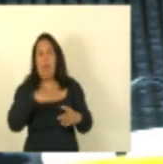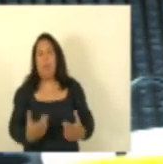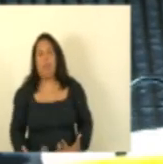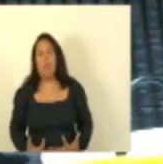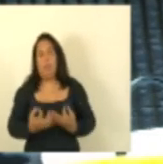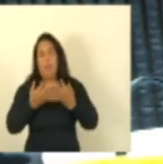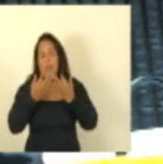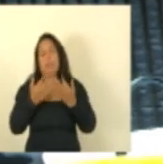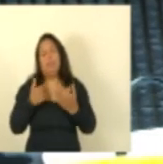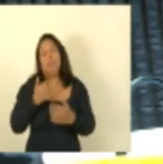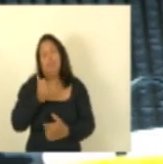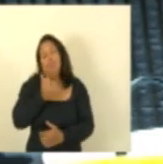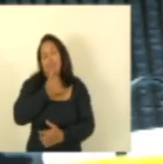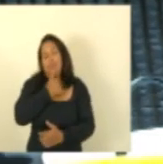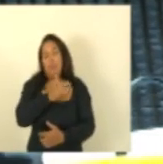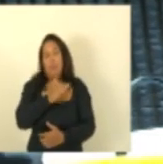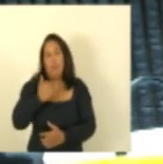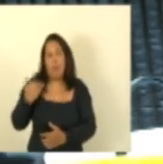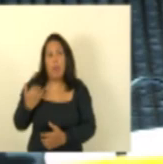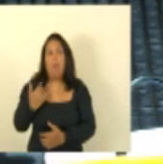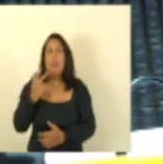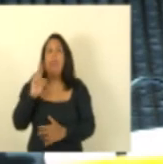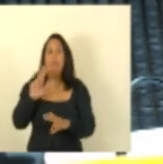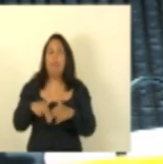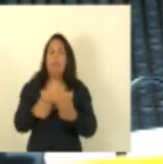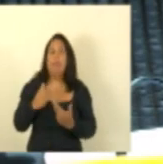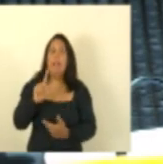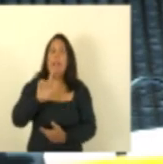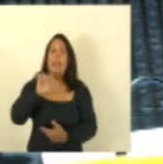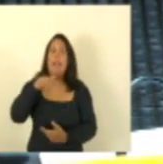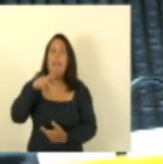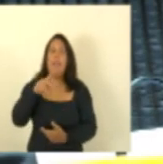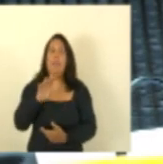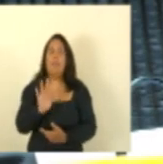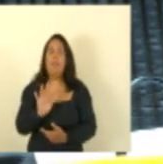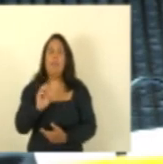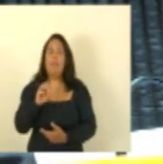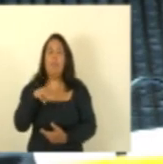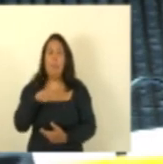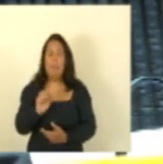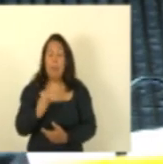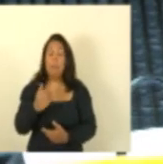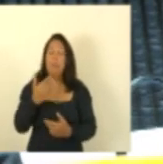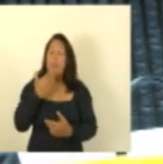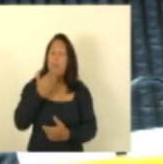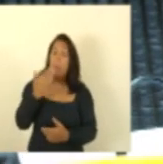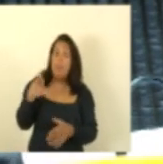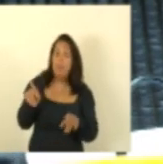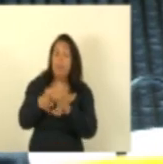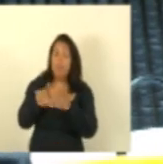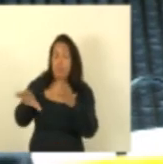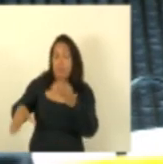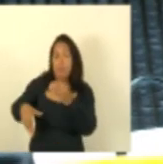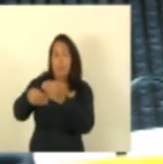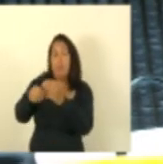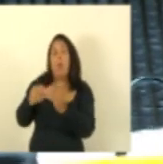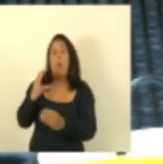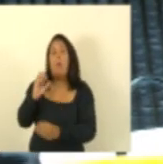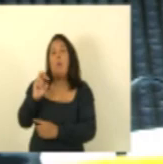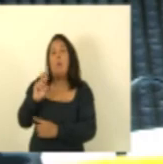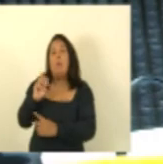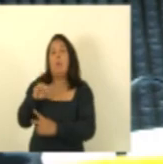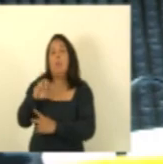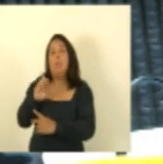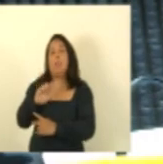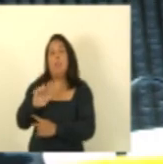faleceu, infelizmente, dessa enfermidade chamada linfoma. E faço quórum também ao coronel no pedido